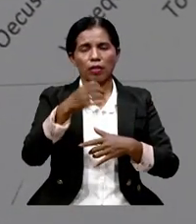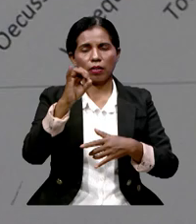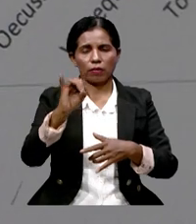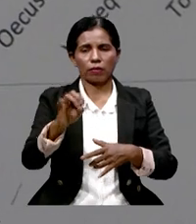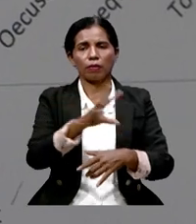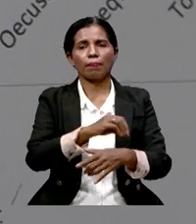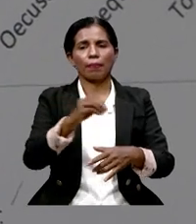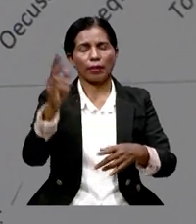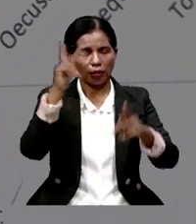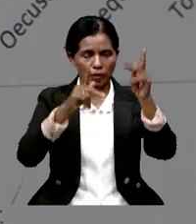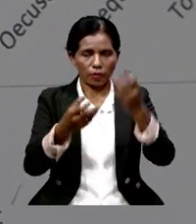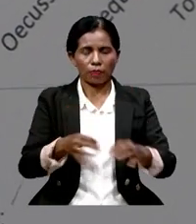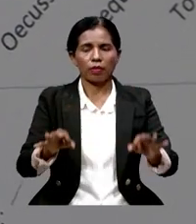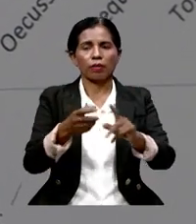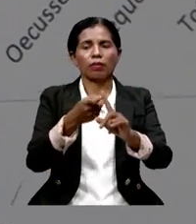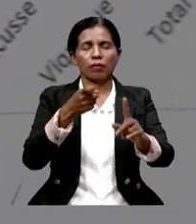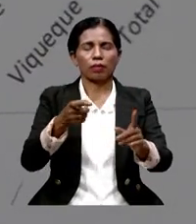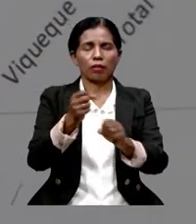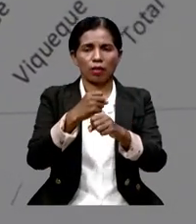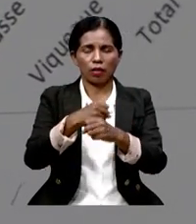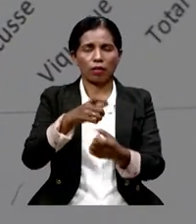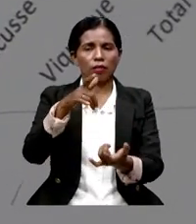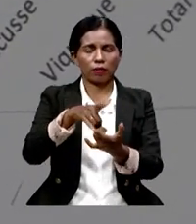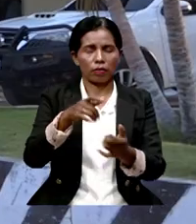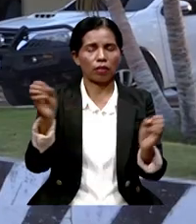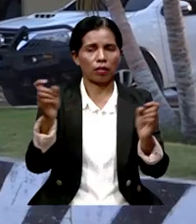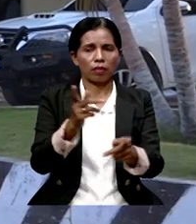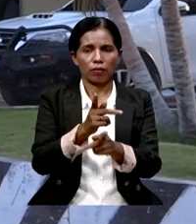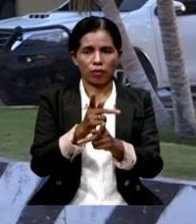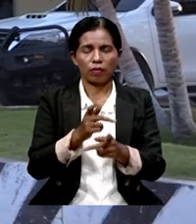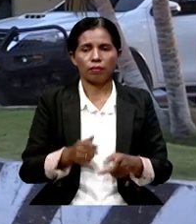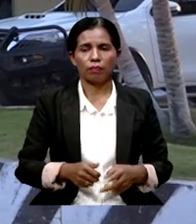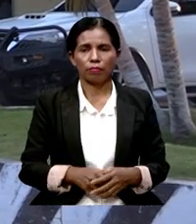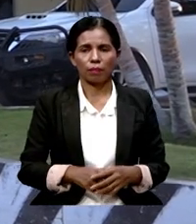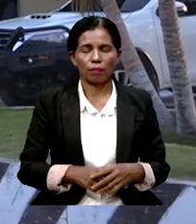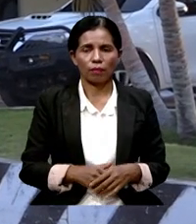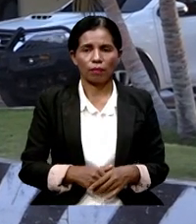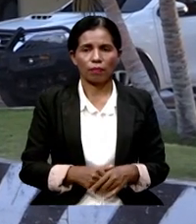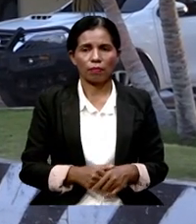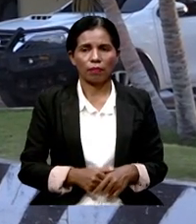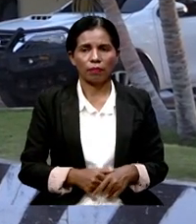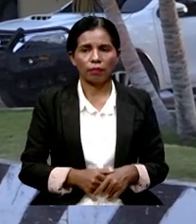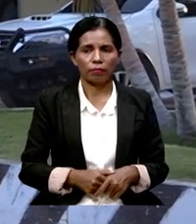sida ne, causa principal husi relação sexual ne pela seguro. Santina de Jesus, Jaime dos Santos, GMN.